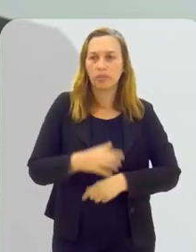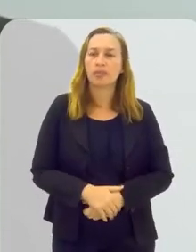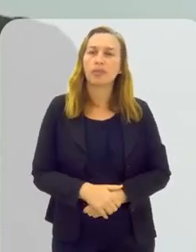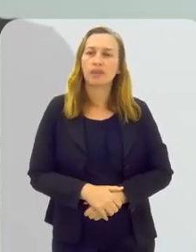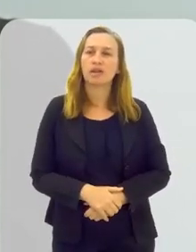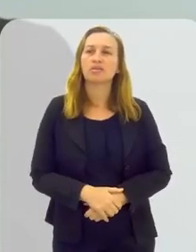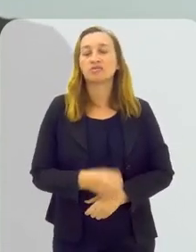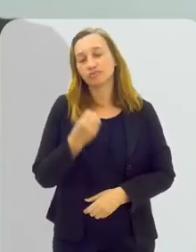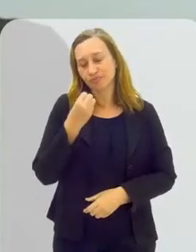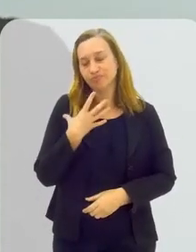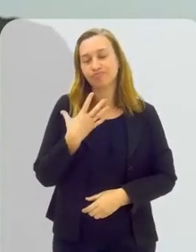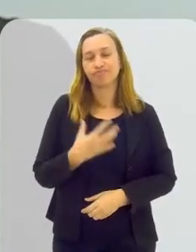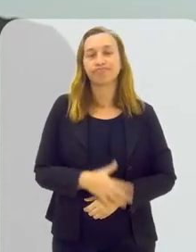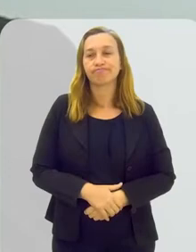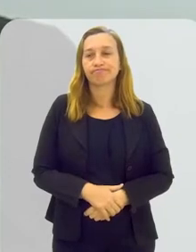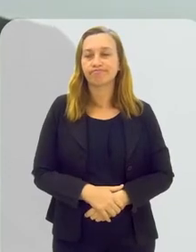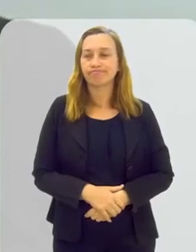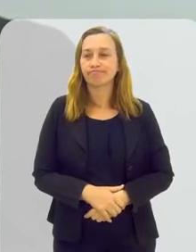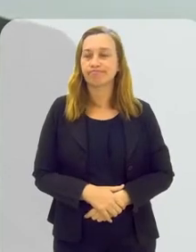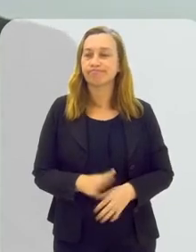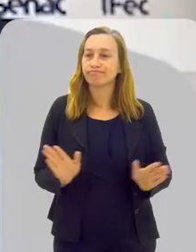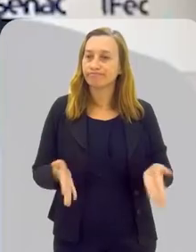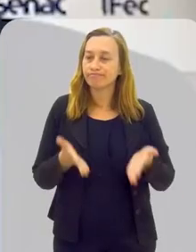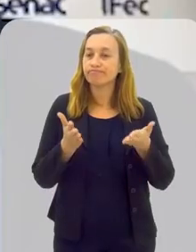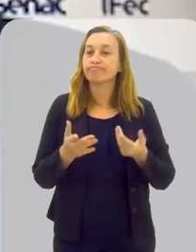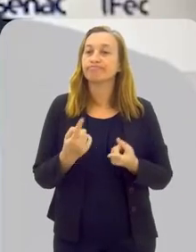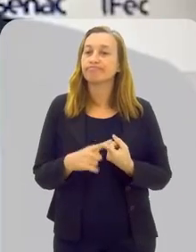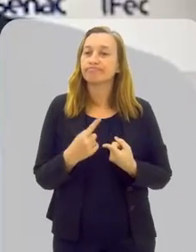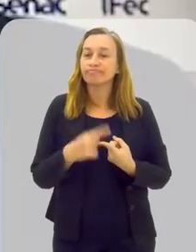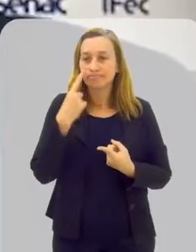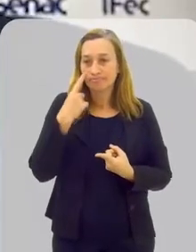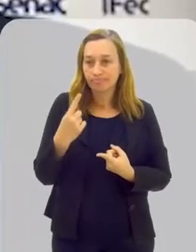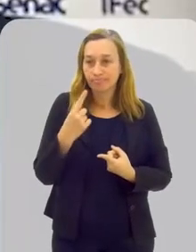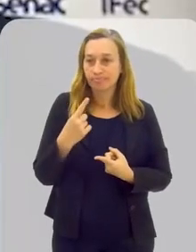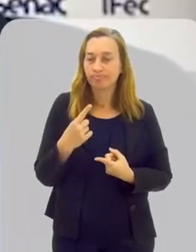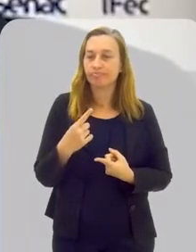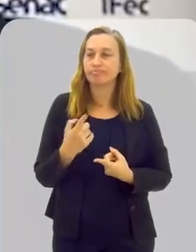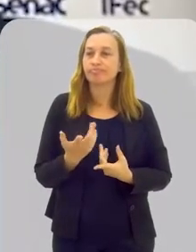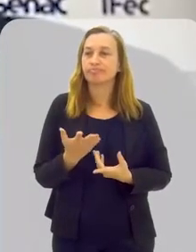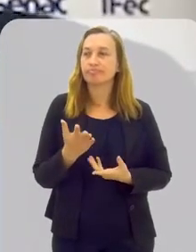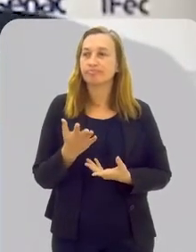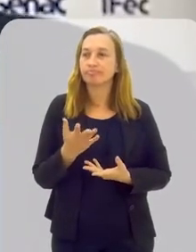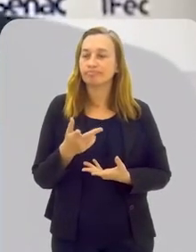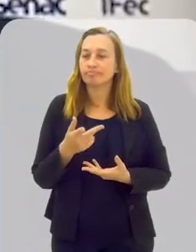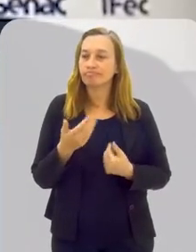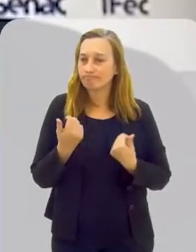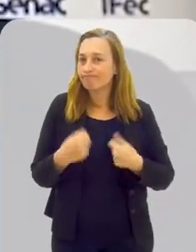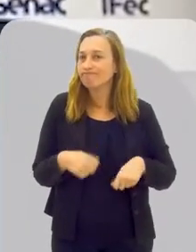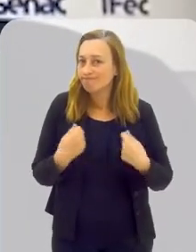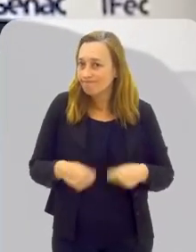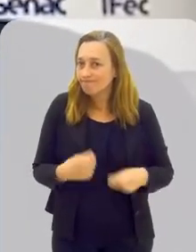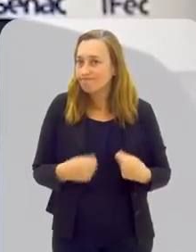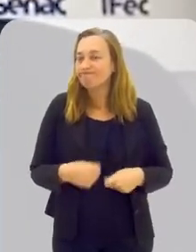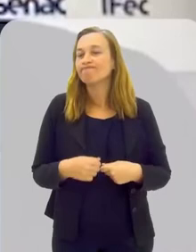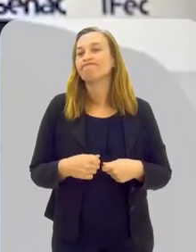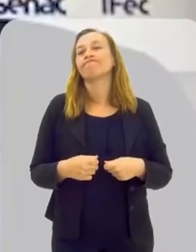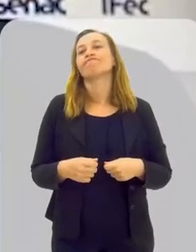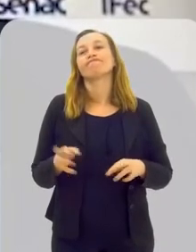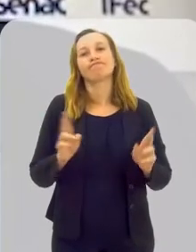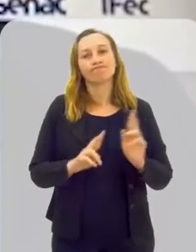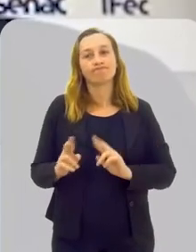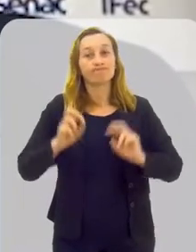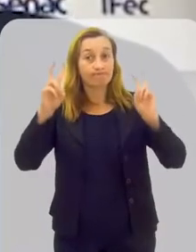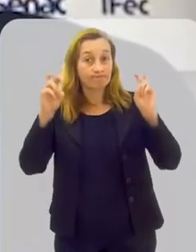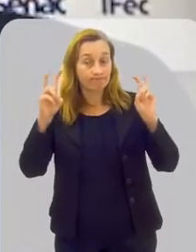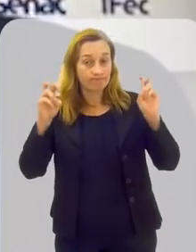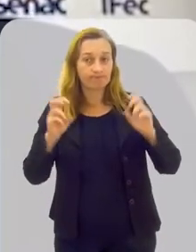desse processo como é que tem sido esse diálogo tem produtivo né a gente Tomou essa iniciativa porque a gente vê que existia como